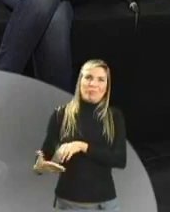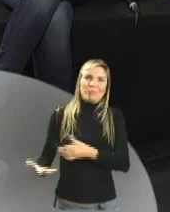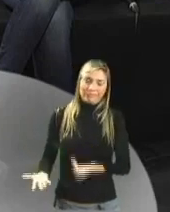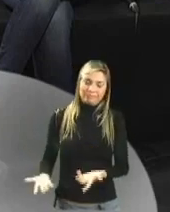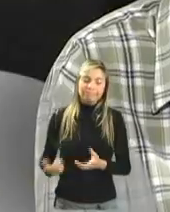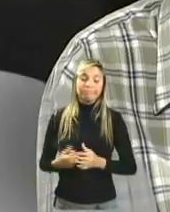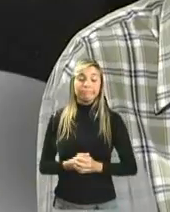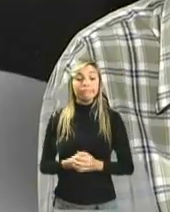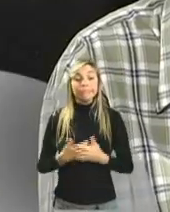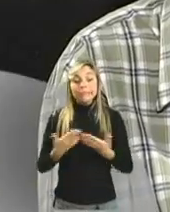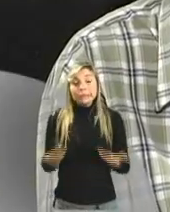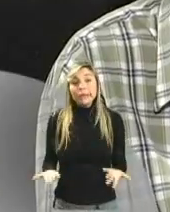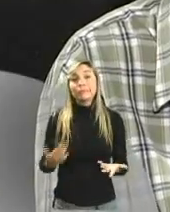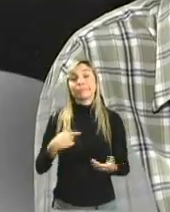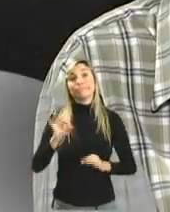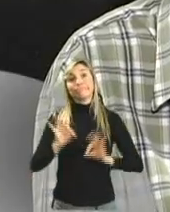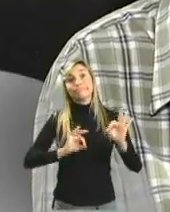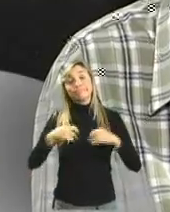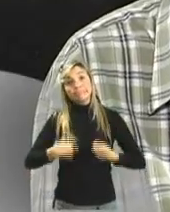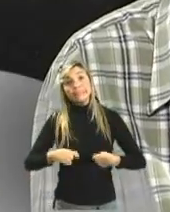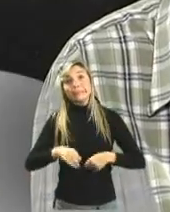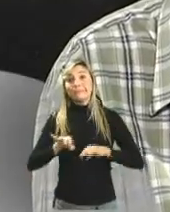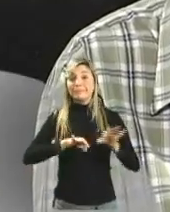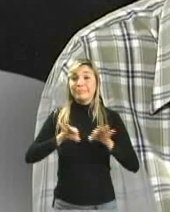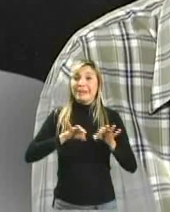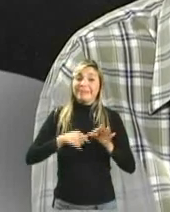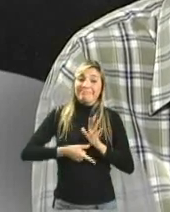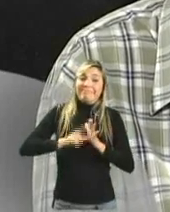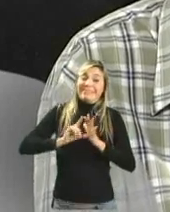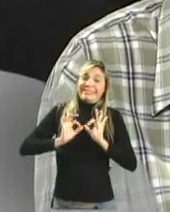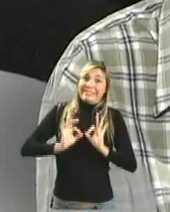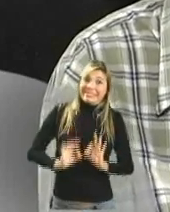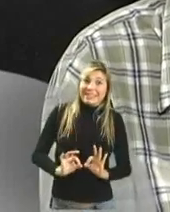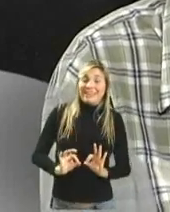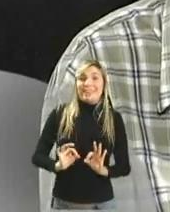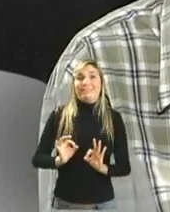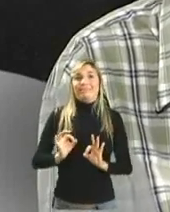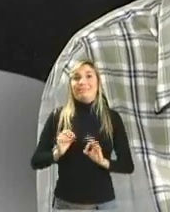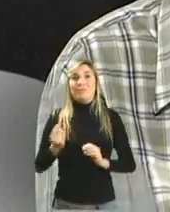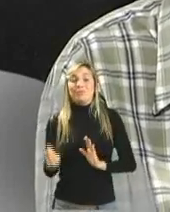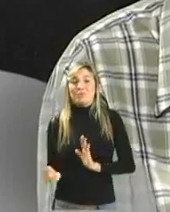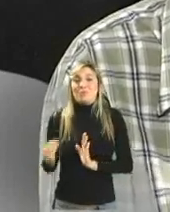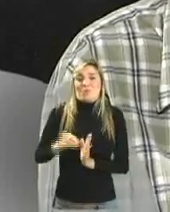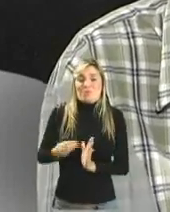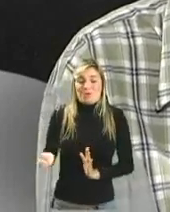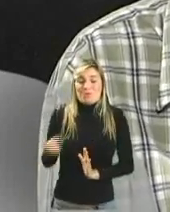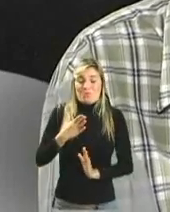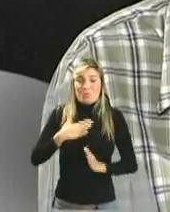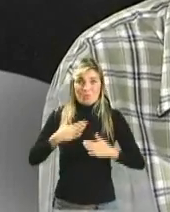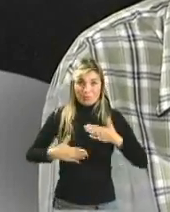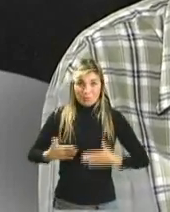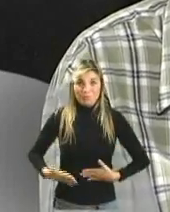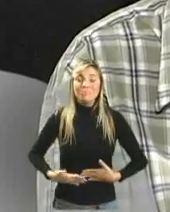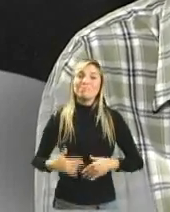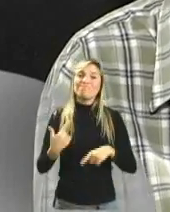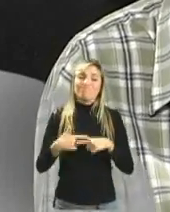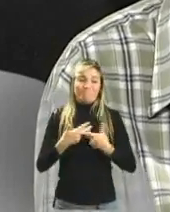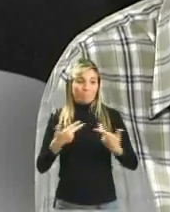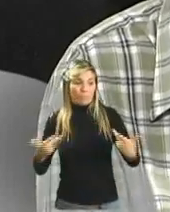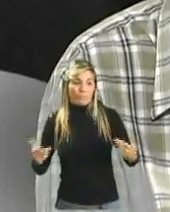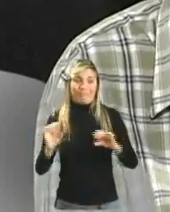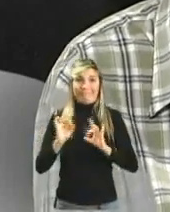órgãos internos. Então, é nisso que entra a questão da complementação das bolsas que são utilizadas,